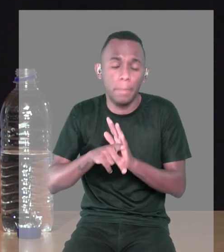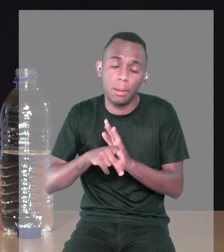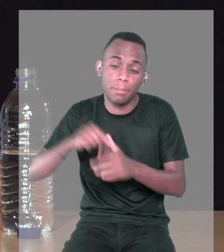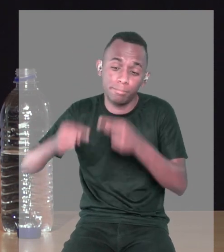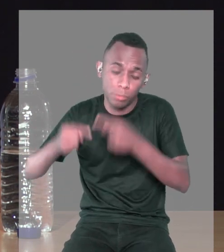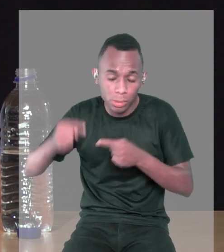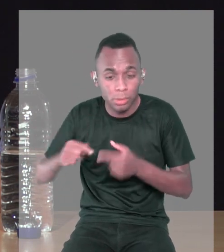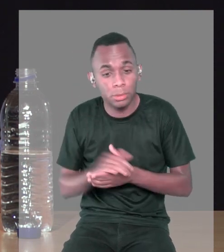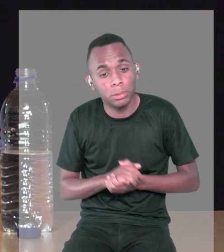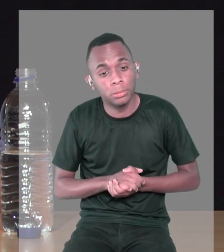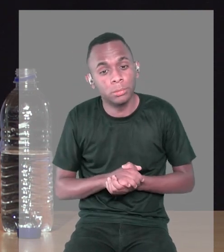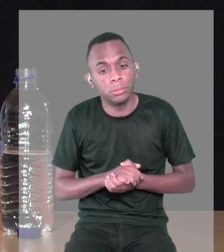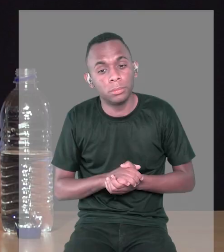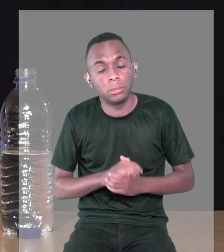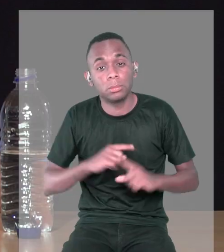ecologia política.